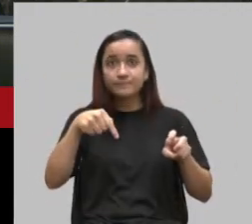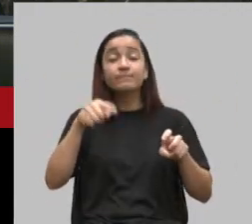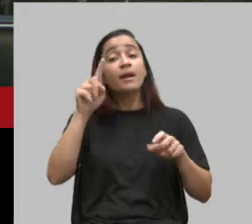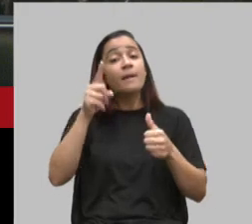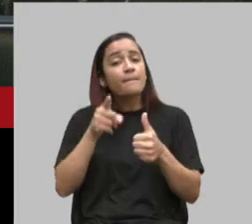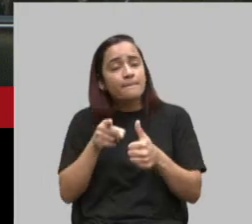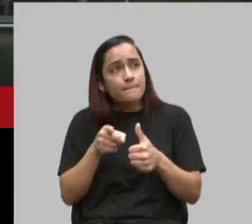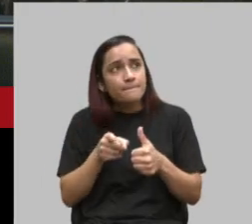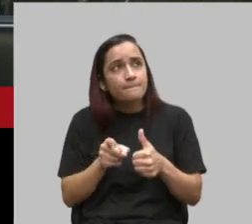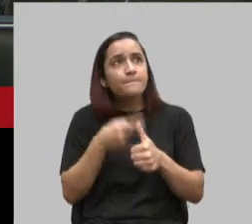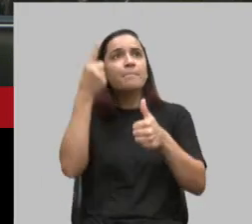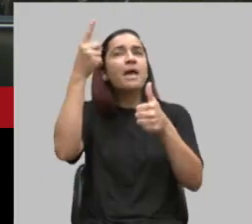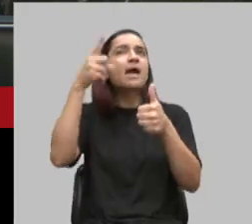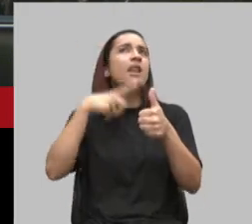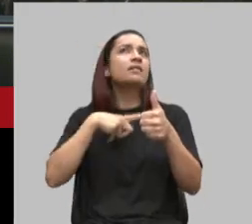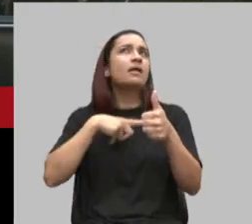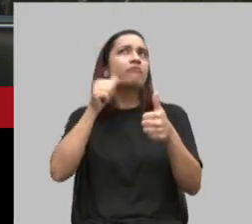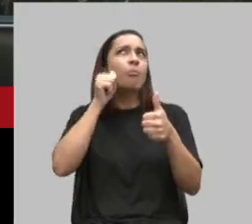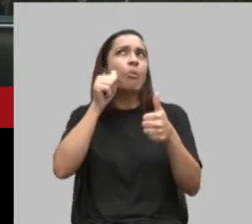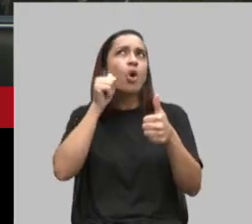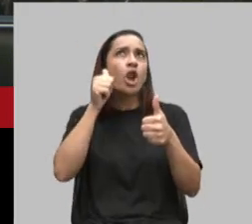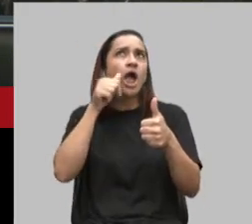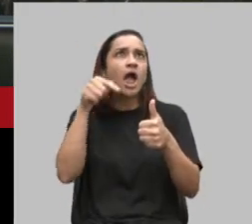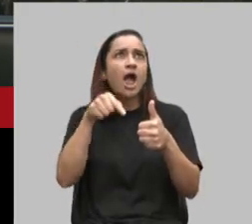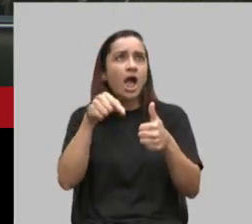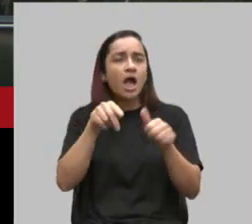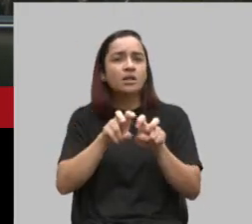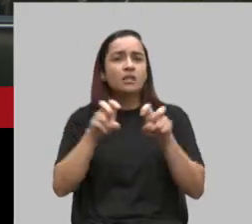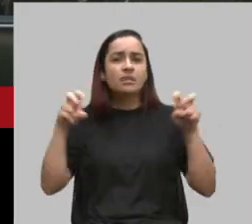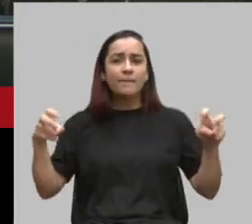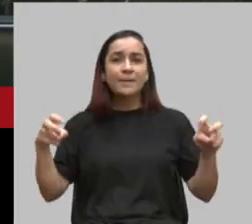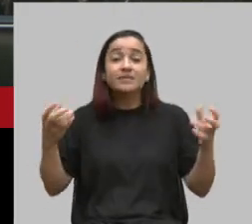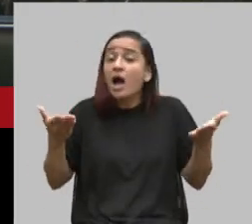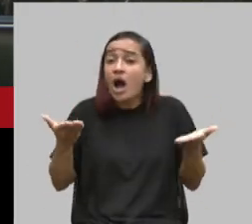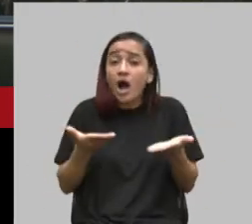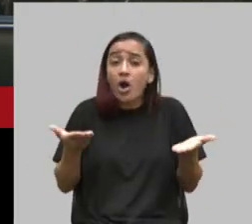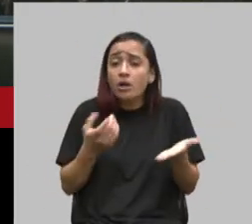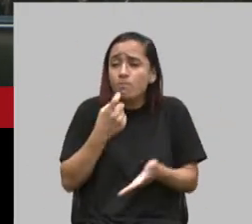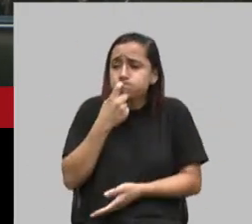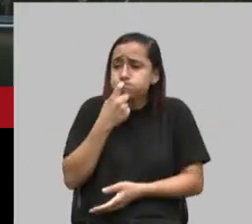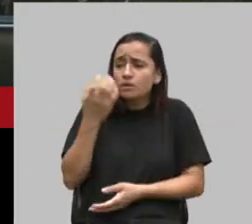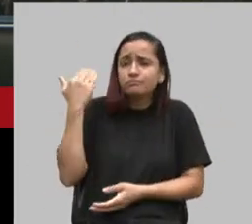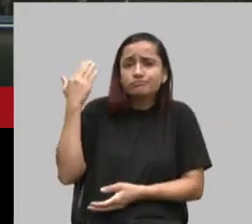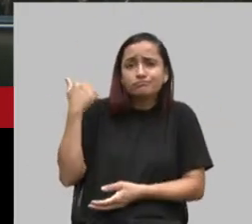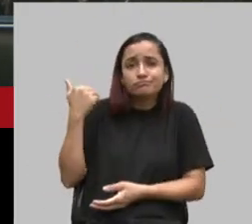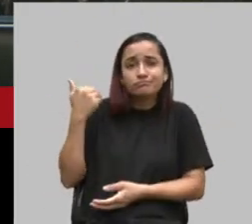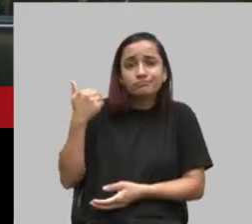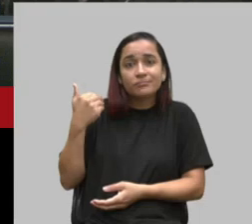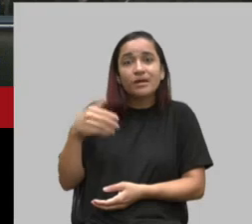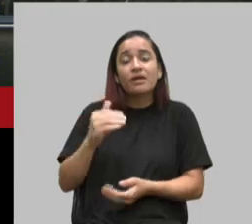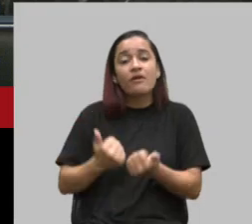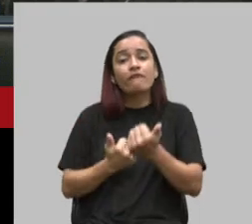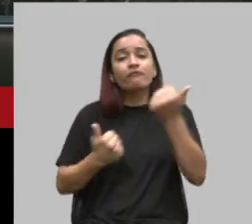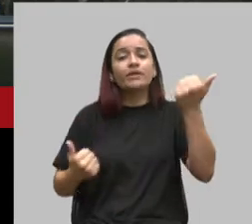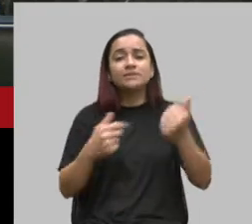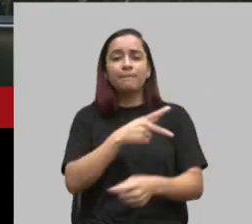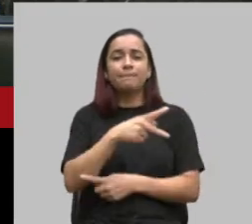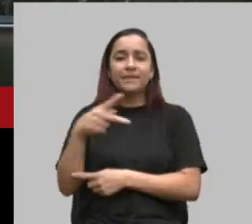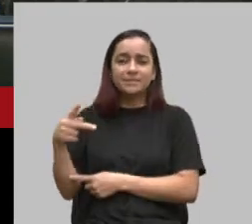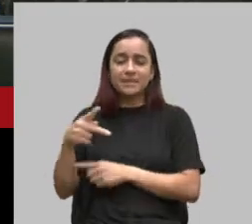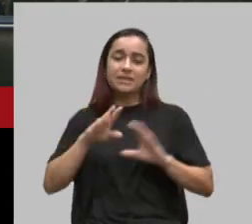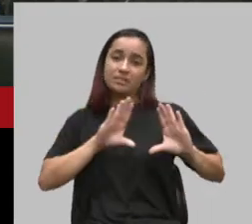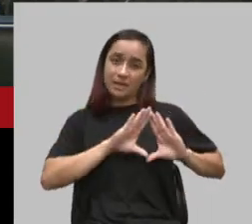vez uma mulher na mesa diretora agora eleita para vice-presidenta da Assembleia